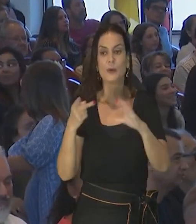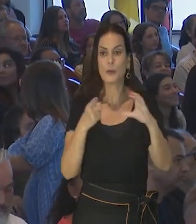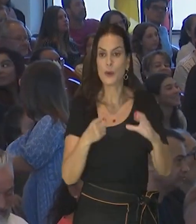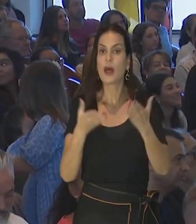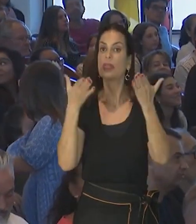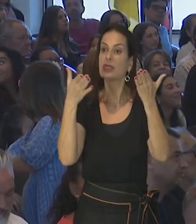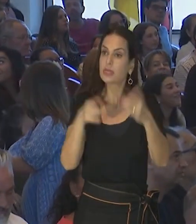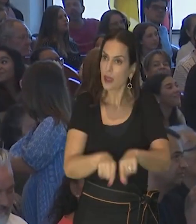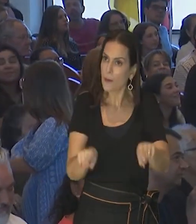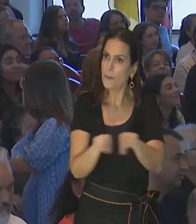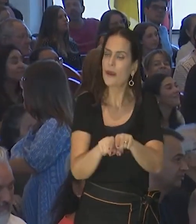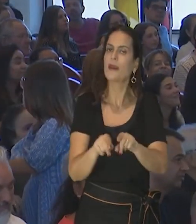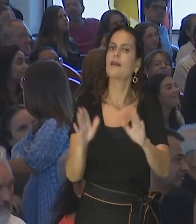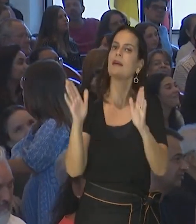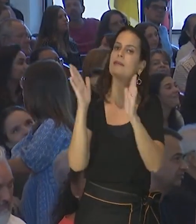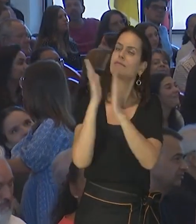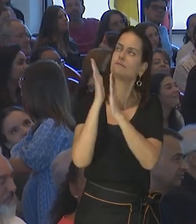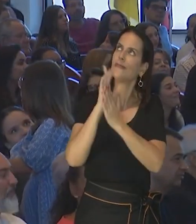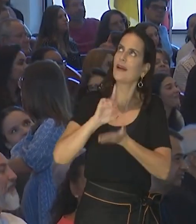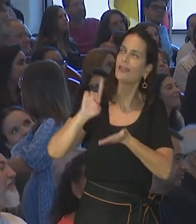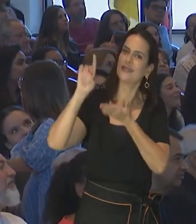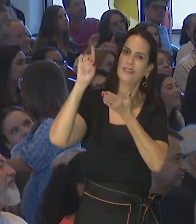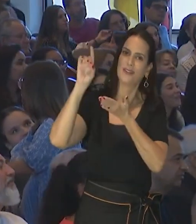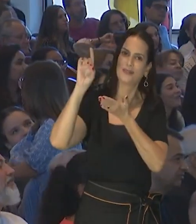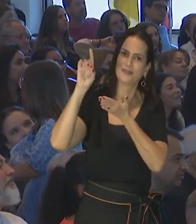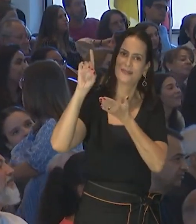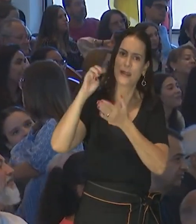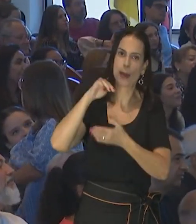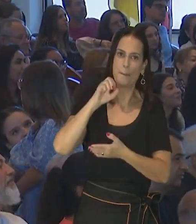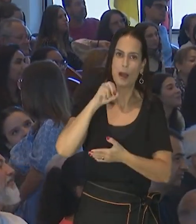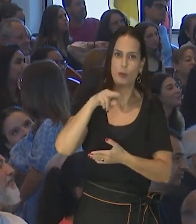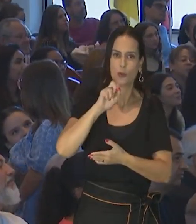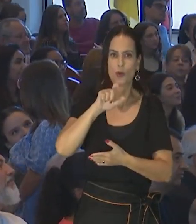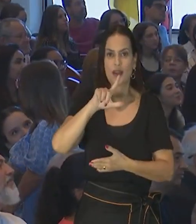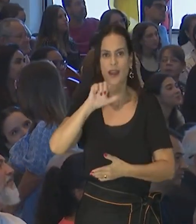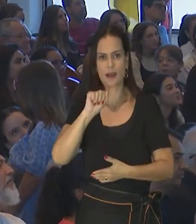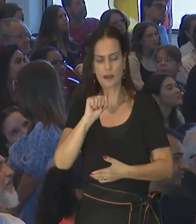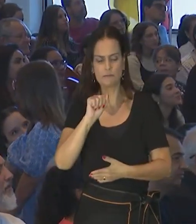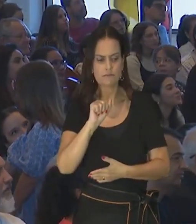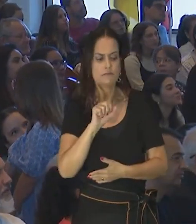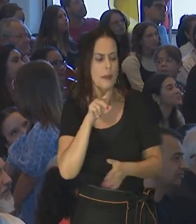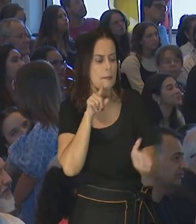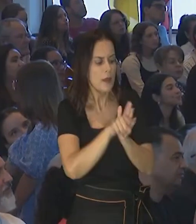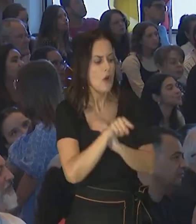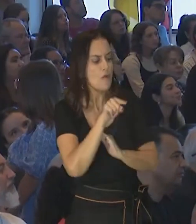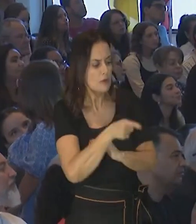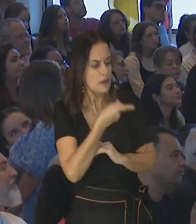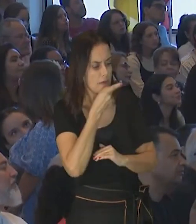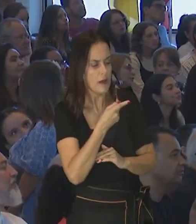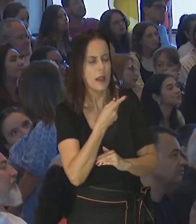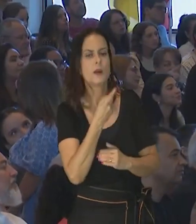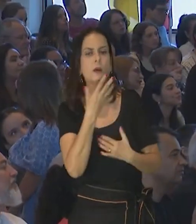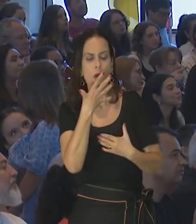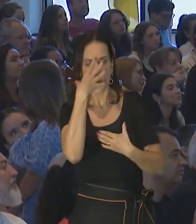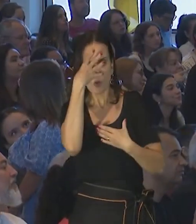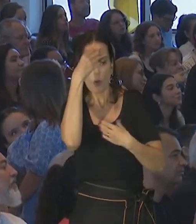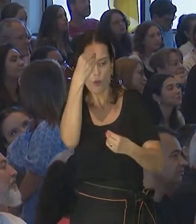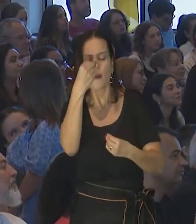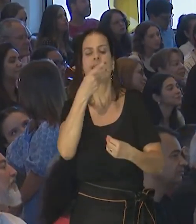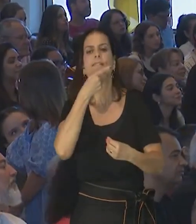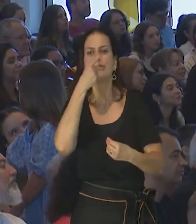nós louvamos a Deus por este momento. Manuela, você confirma a sua pública profissão